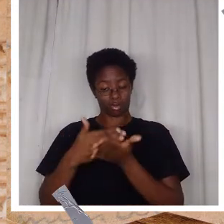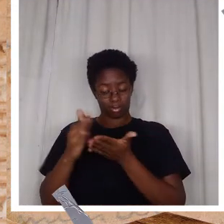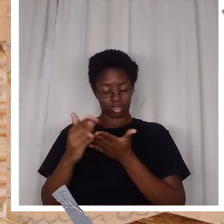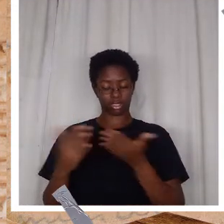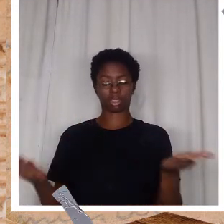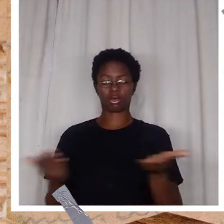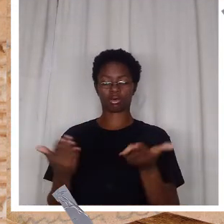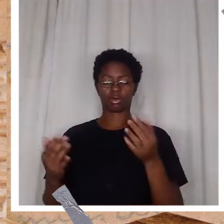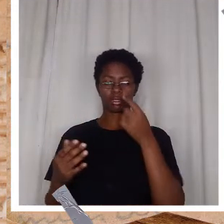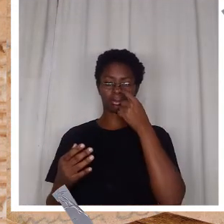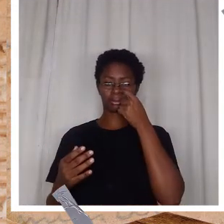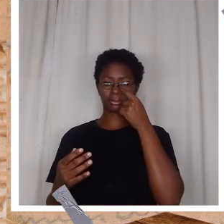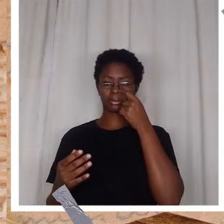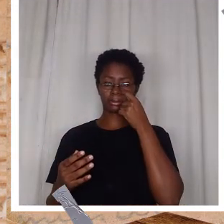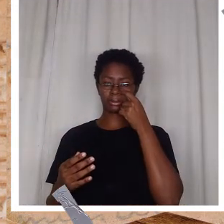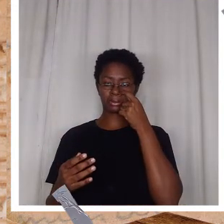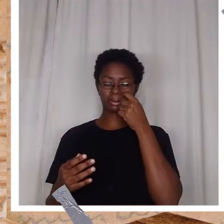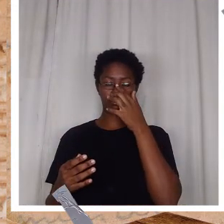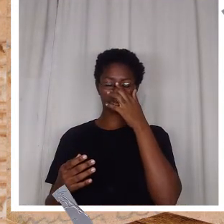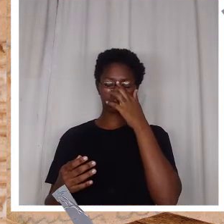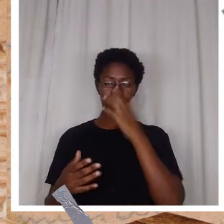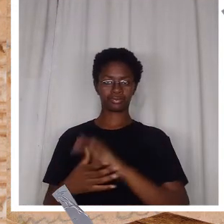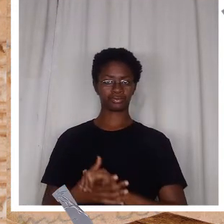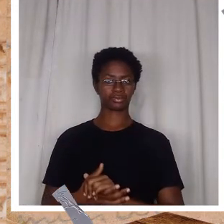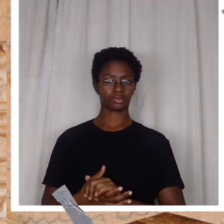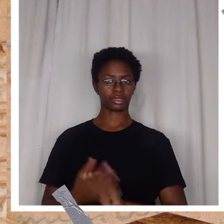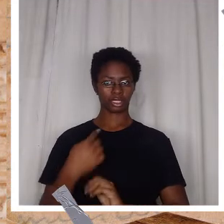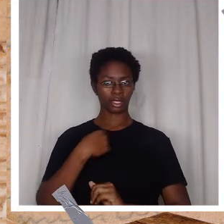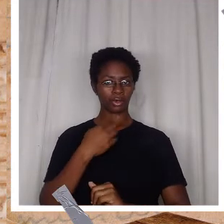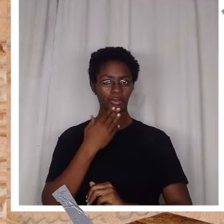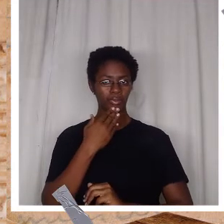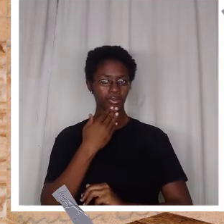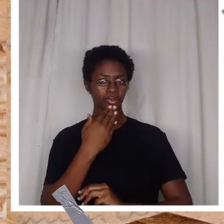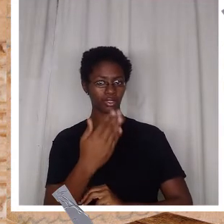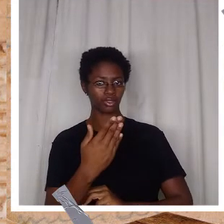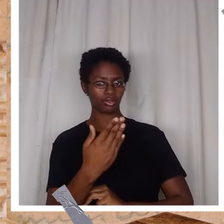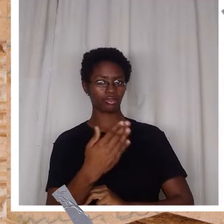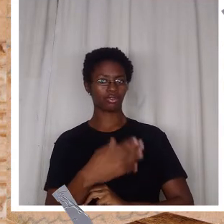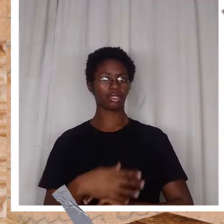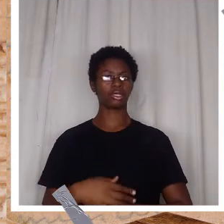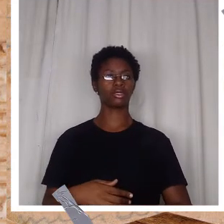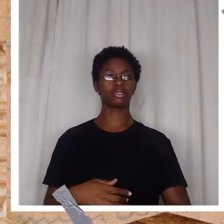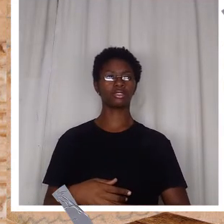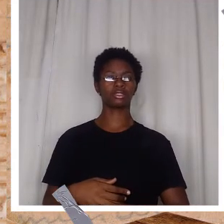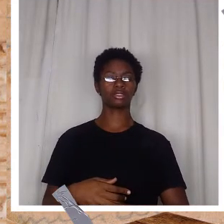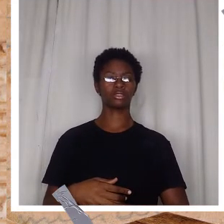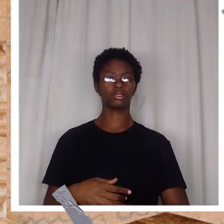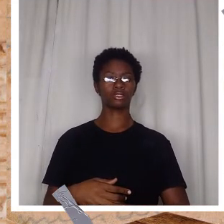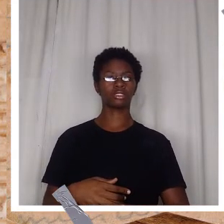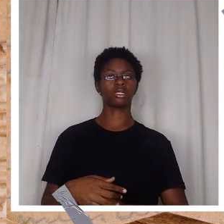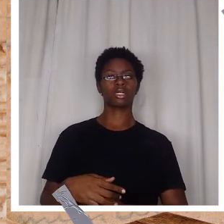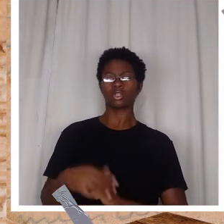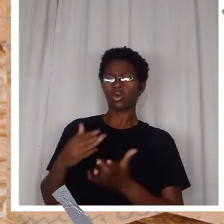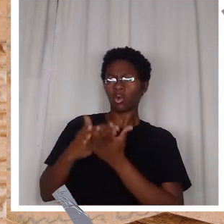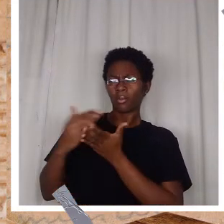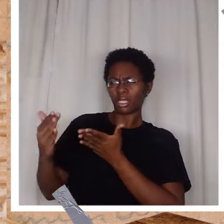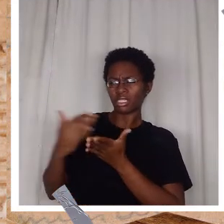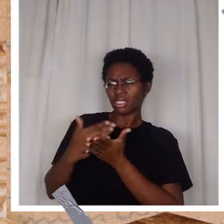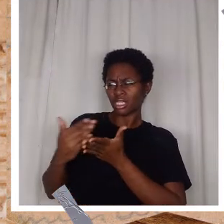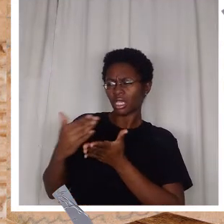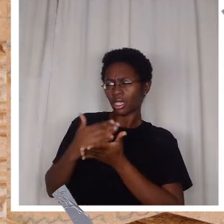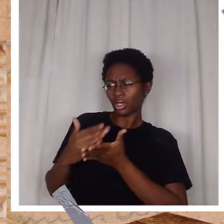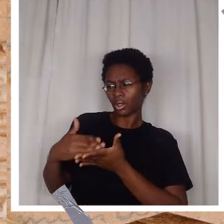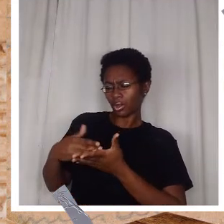eu queria pedir para a gente dividir um textinho do curso que o Pilar realizou,